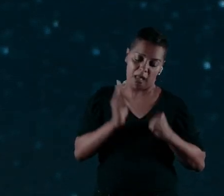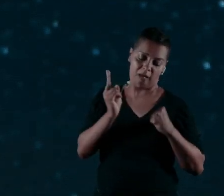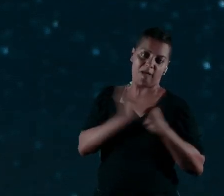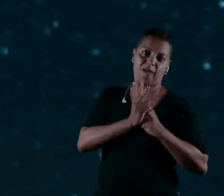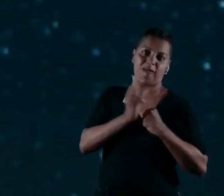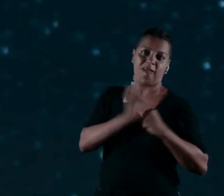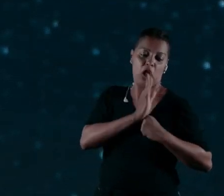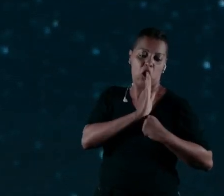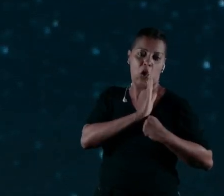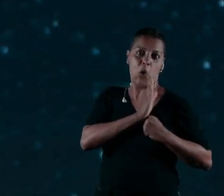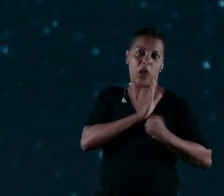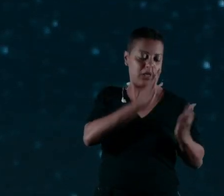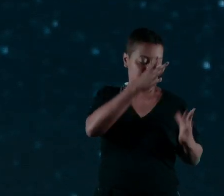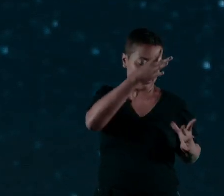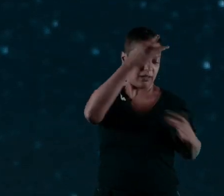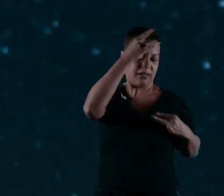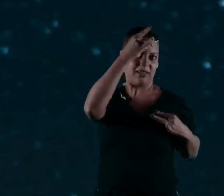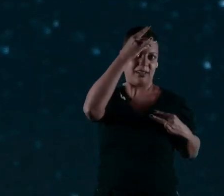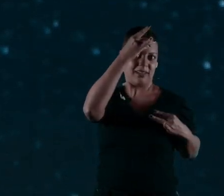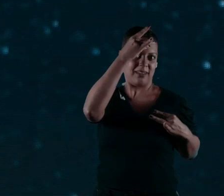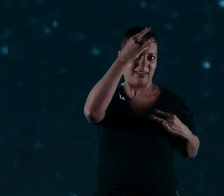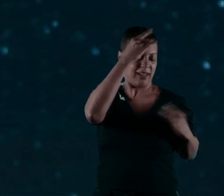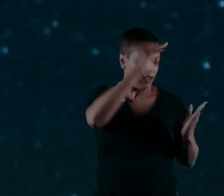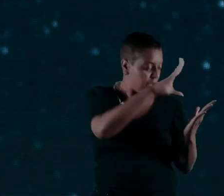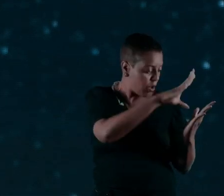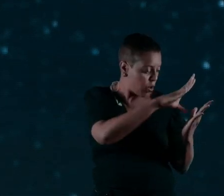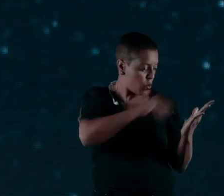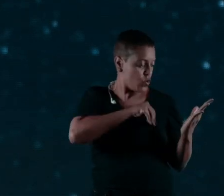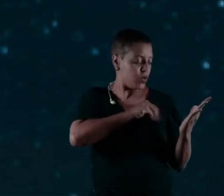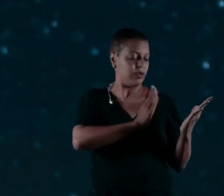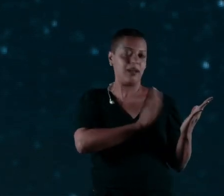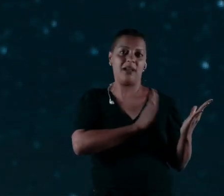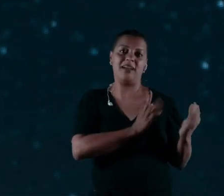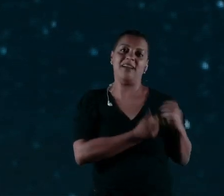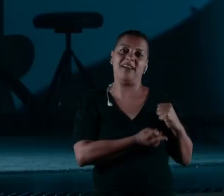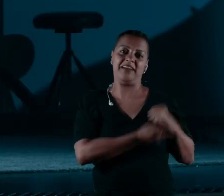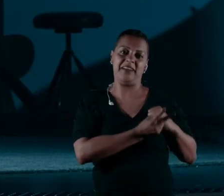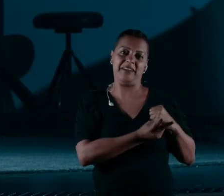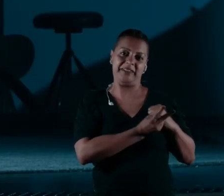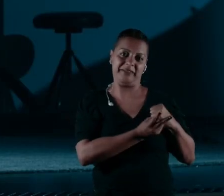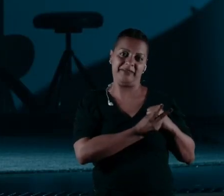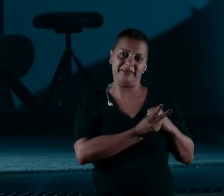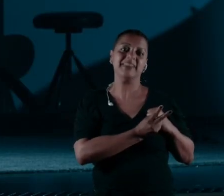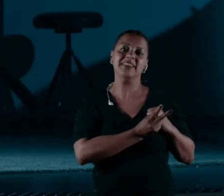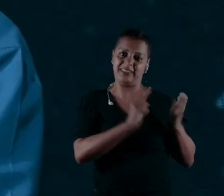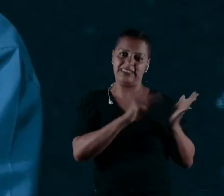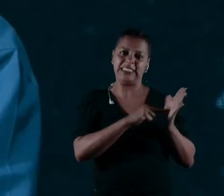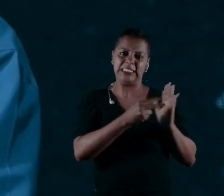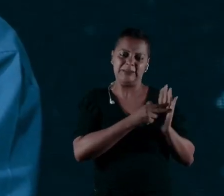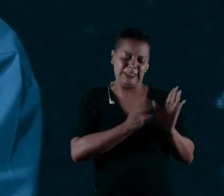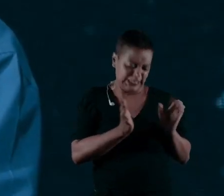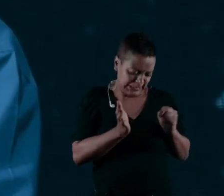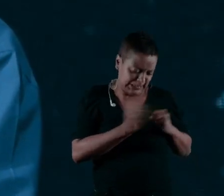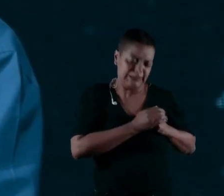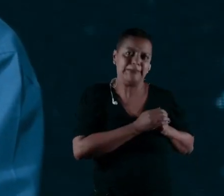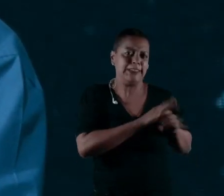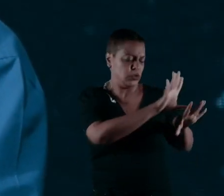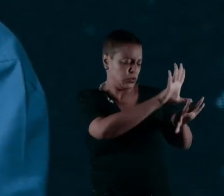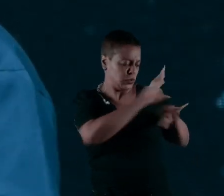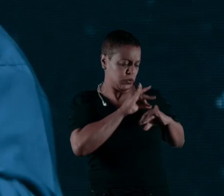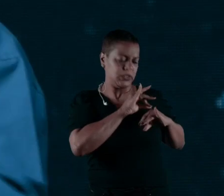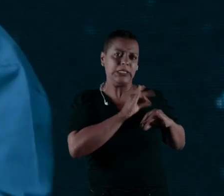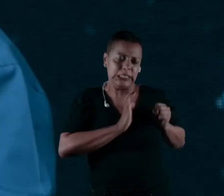Guardando no coração as tuas palavras. Essa palavra guardar, ela significa entesourar,